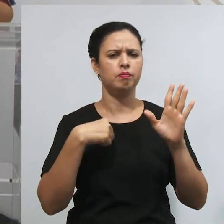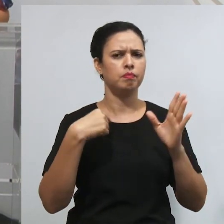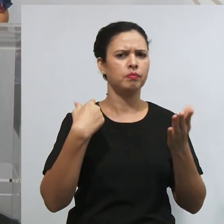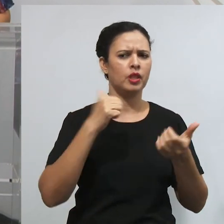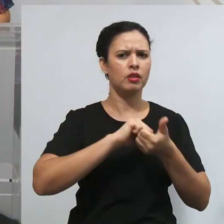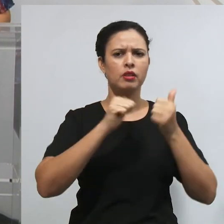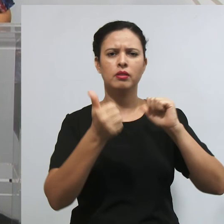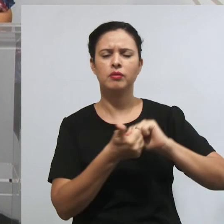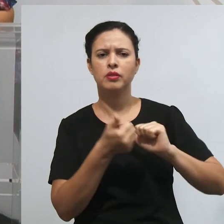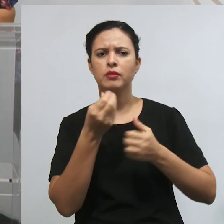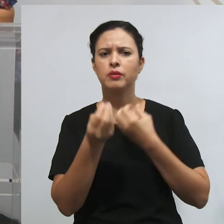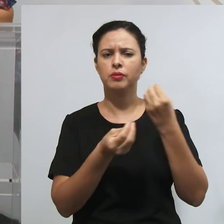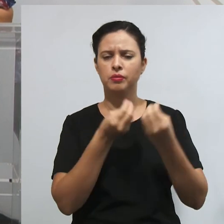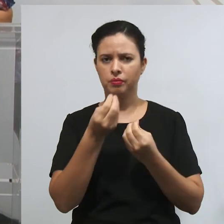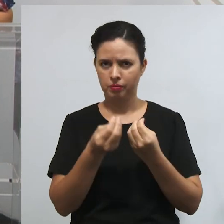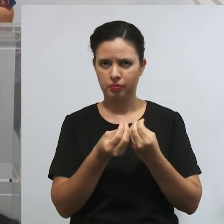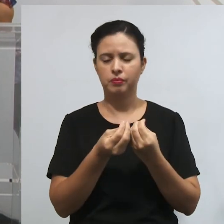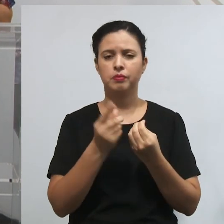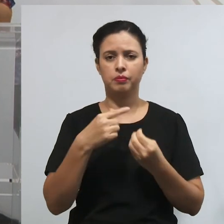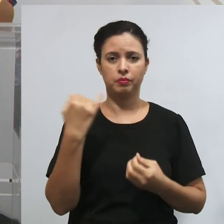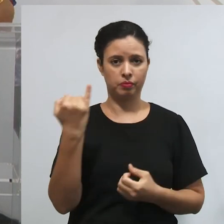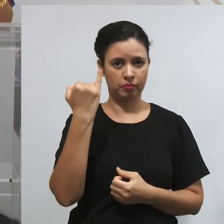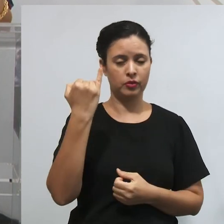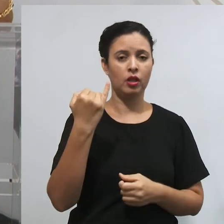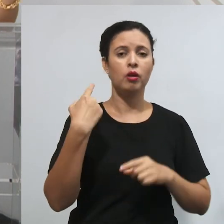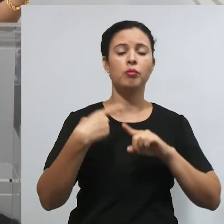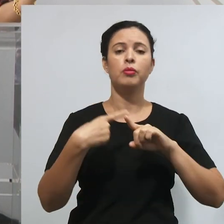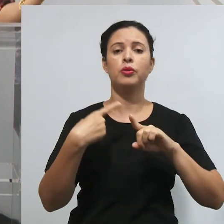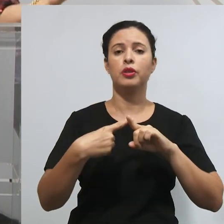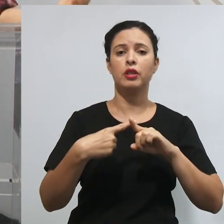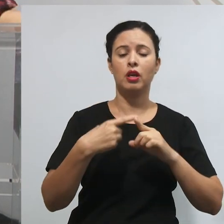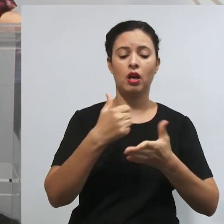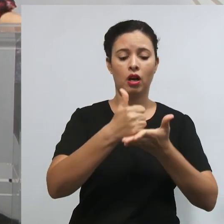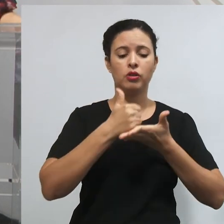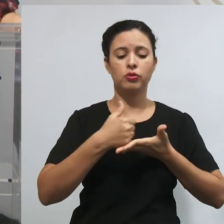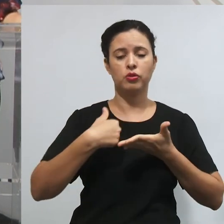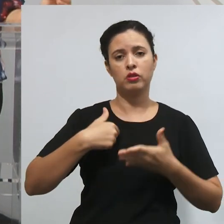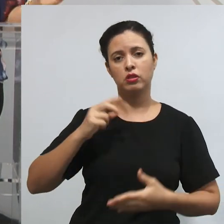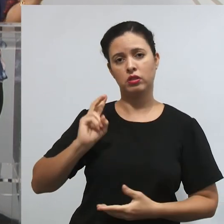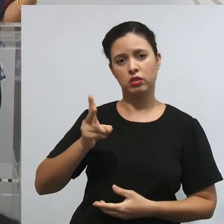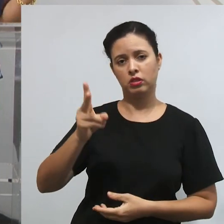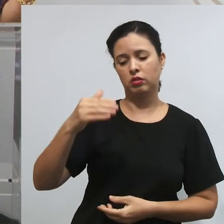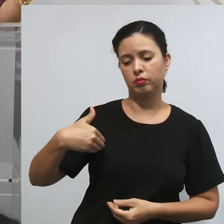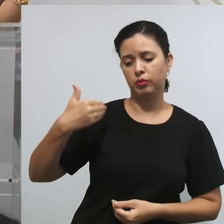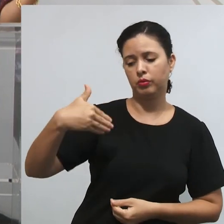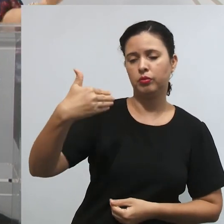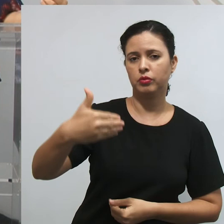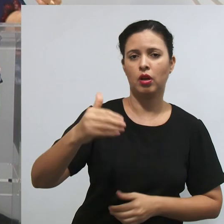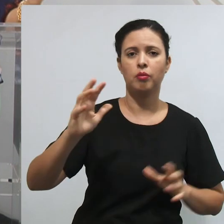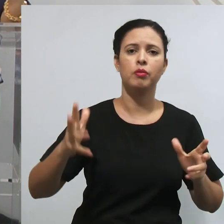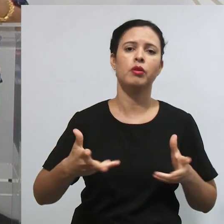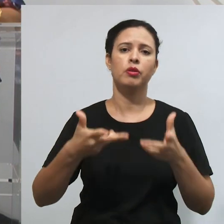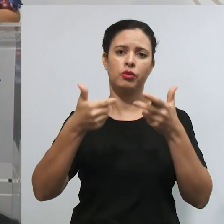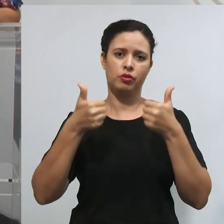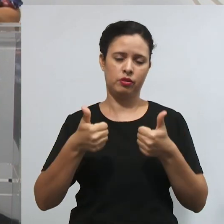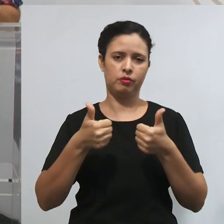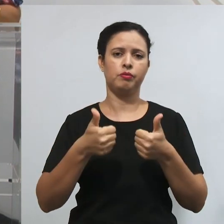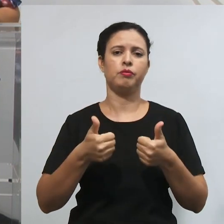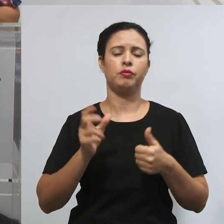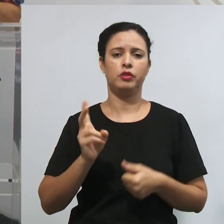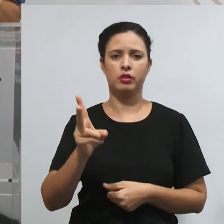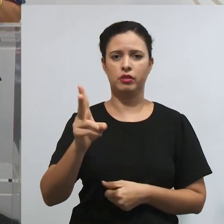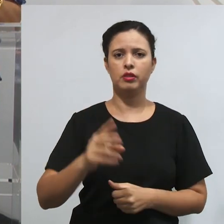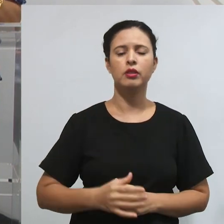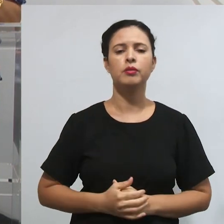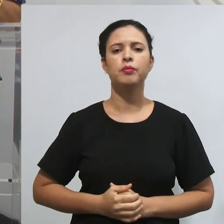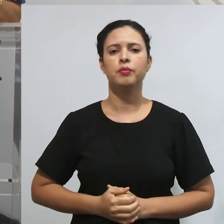refletiu sobre aquela ação. Então, isso vai fazendo sempre com que a gente caminhe um pouco mais, com que a gente melhore. E aí nós